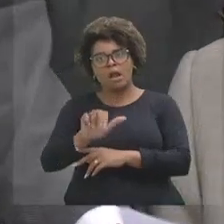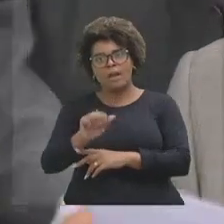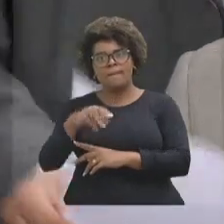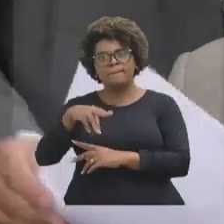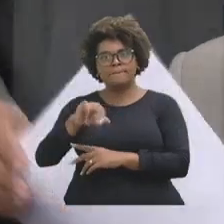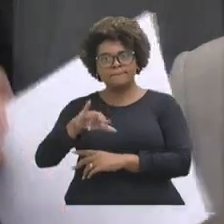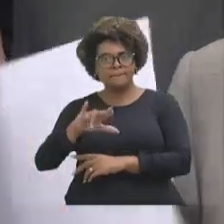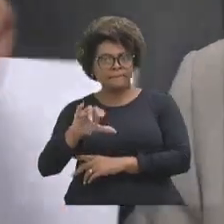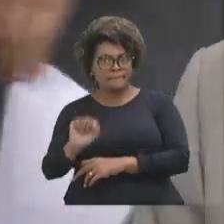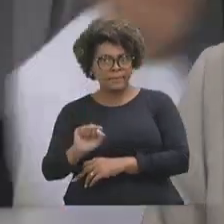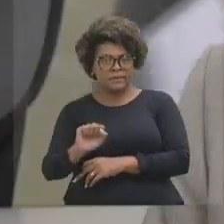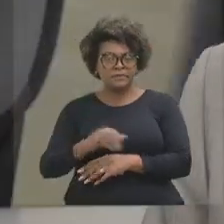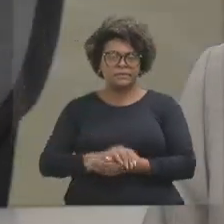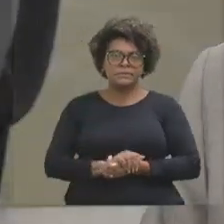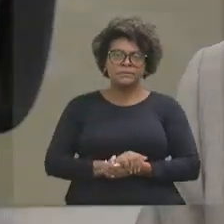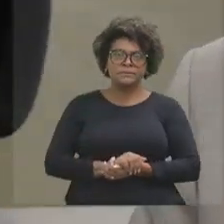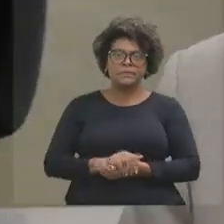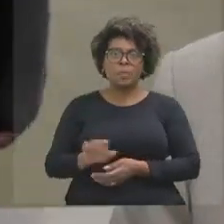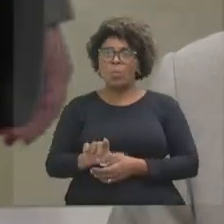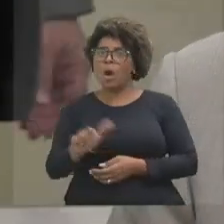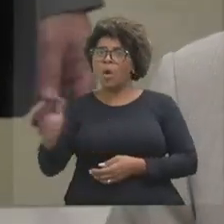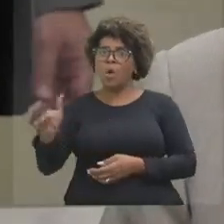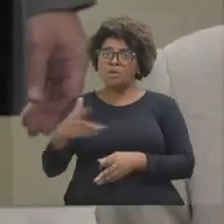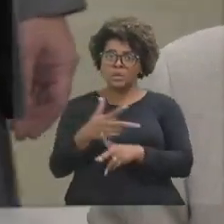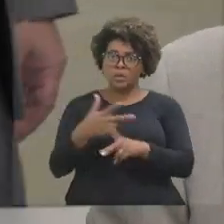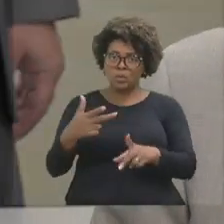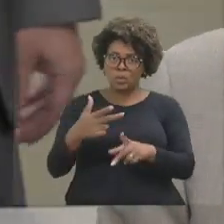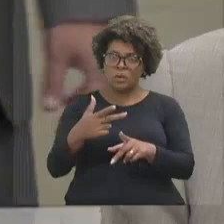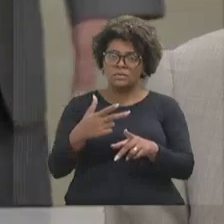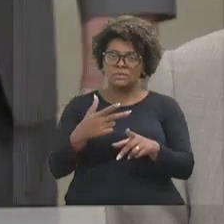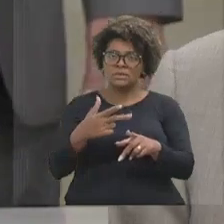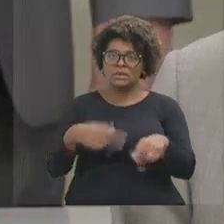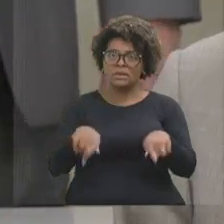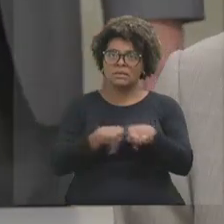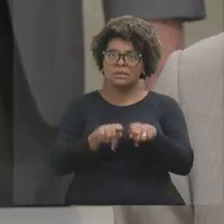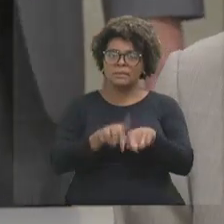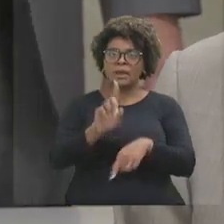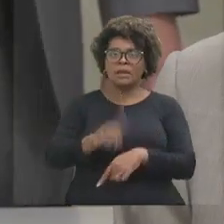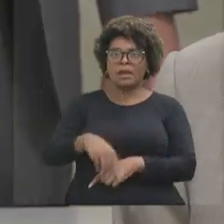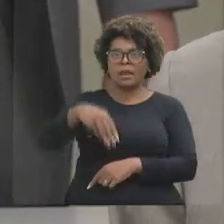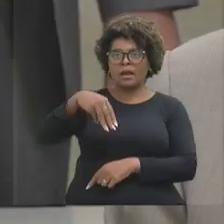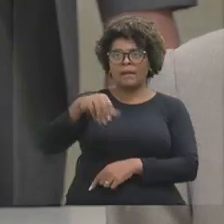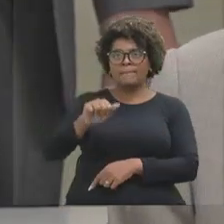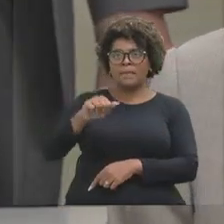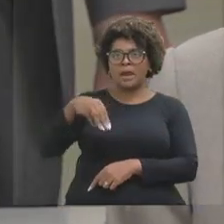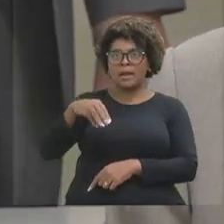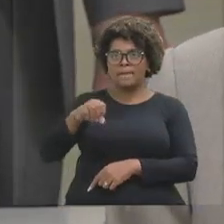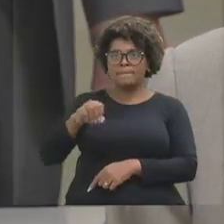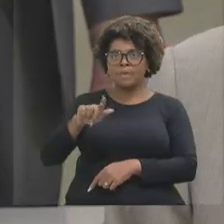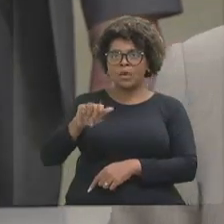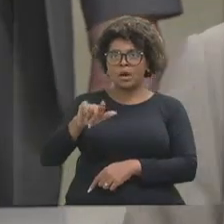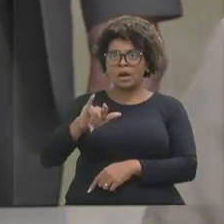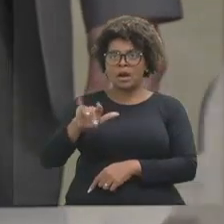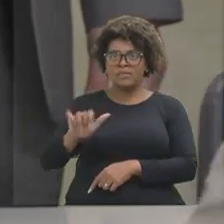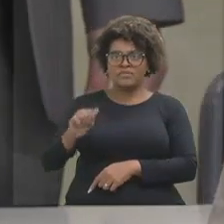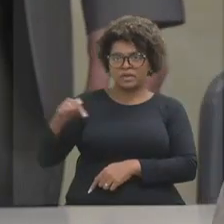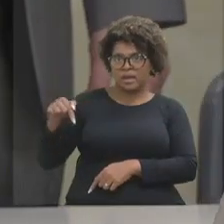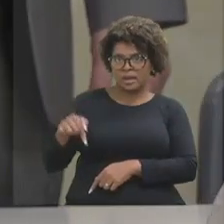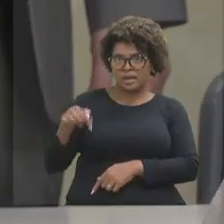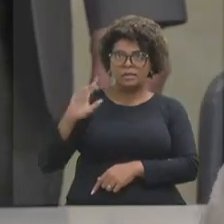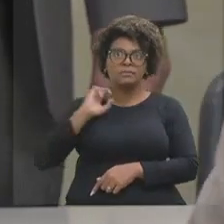aqui é a questão Secretário é da mamografia em Minas Gerais ela tem